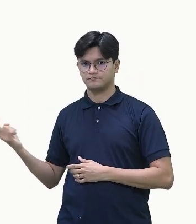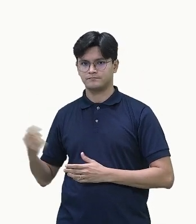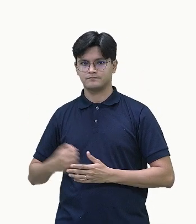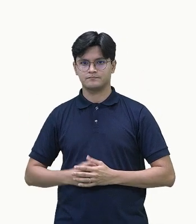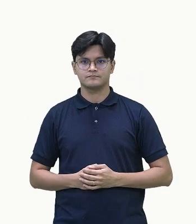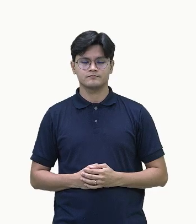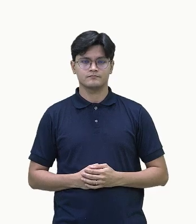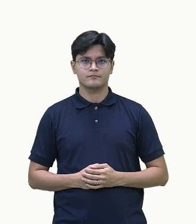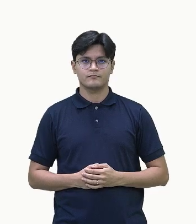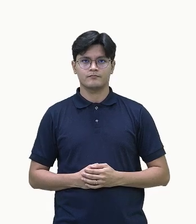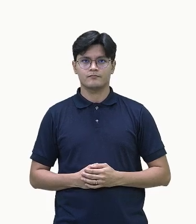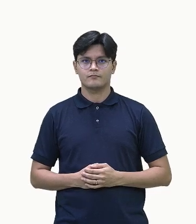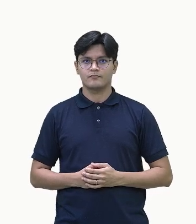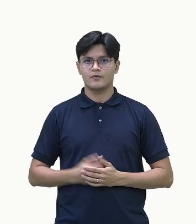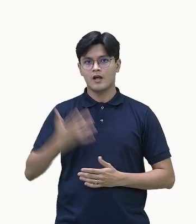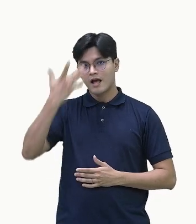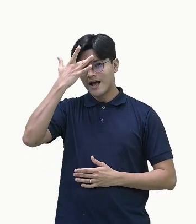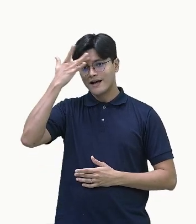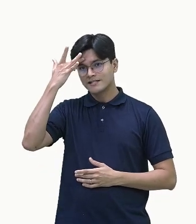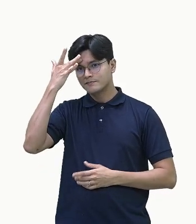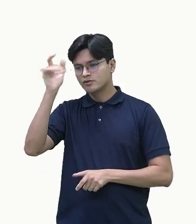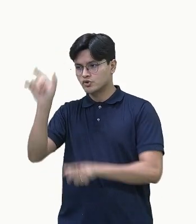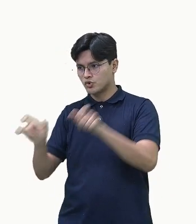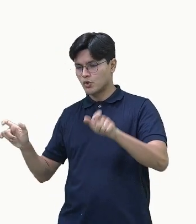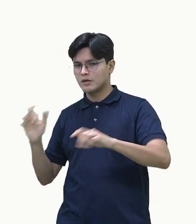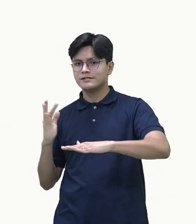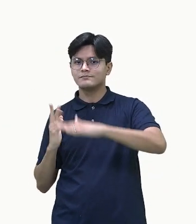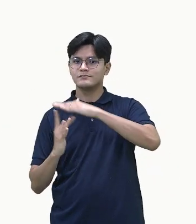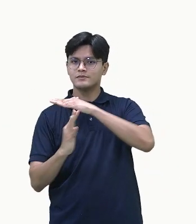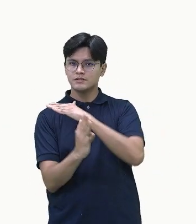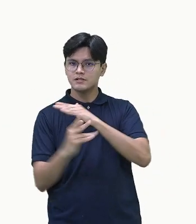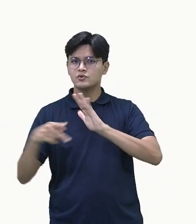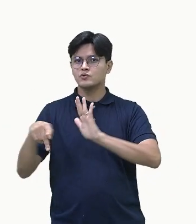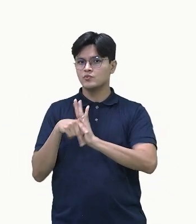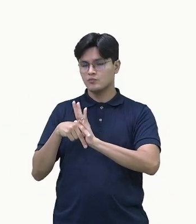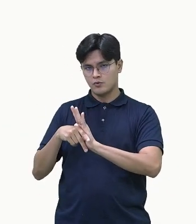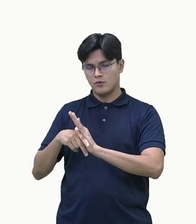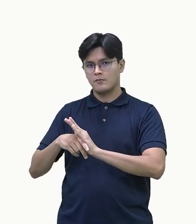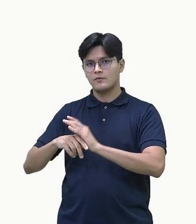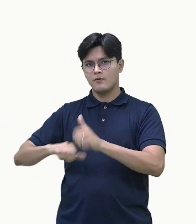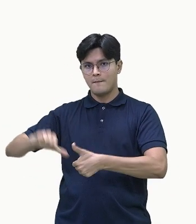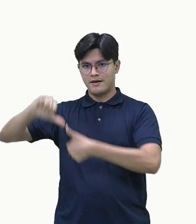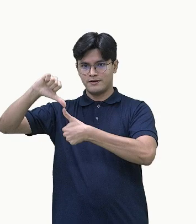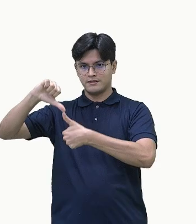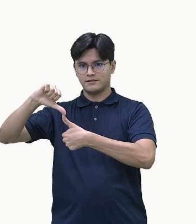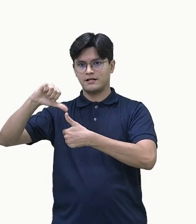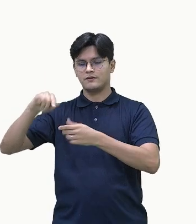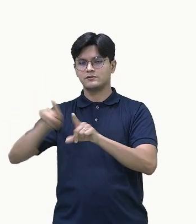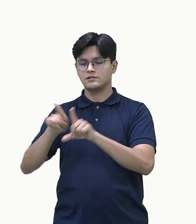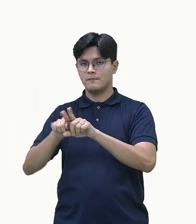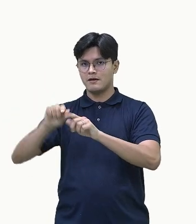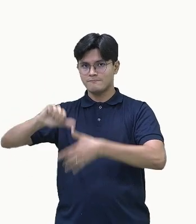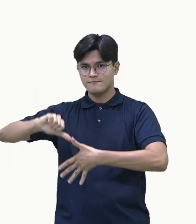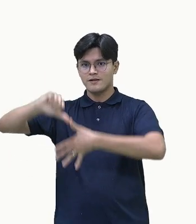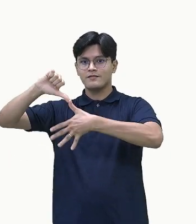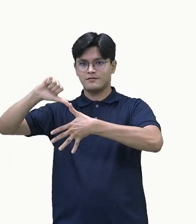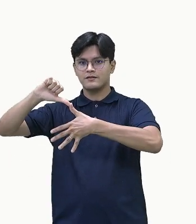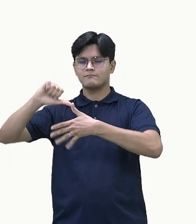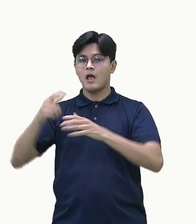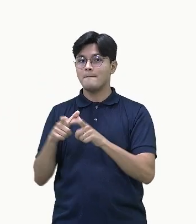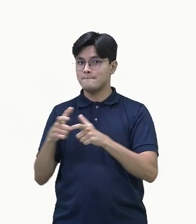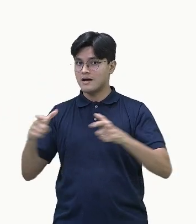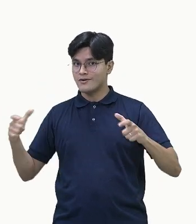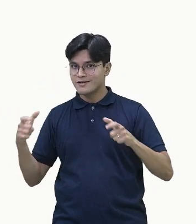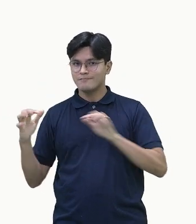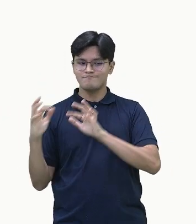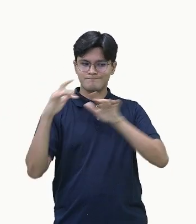Os imigrantes da América do Sul e Central representam a maioria dos imigrantes registrados no Brasil.